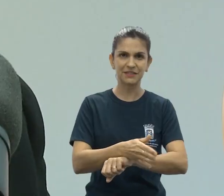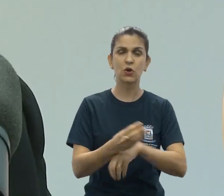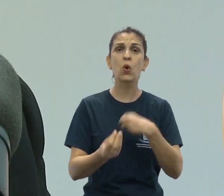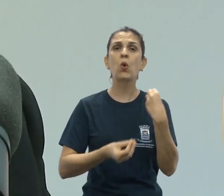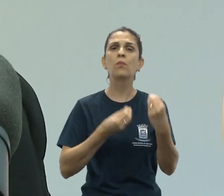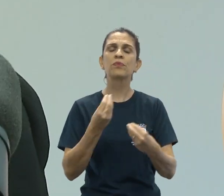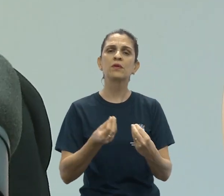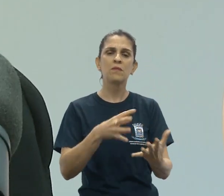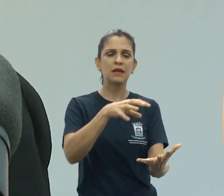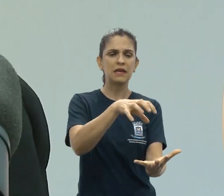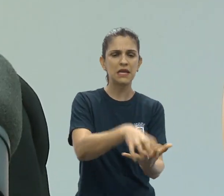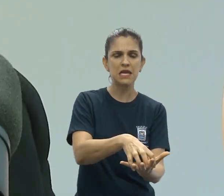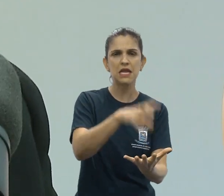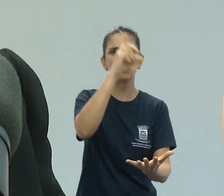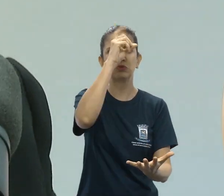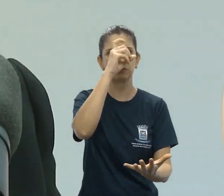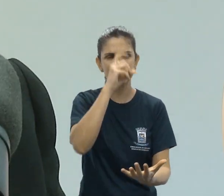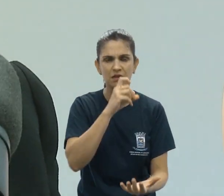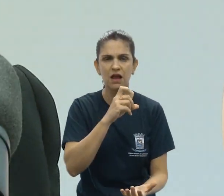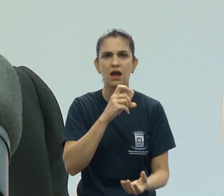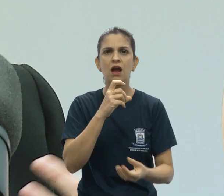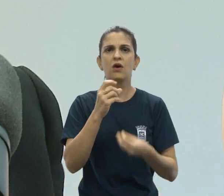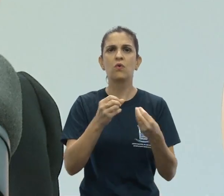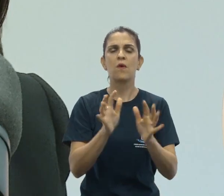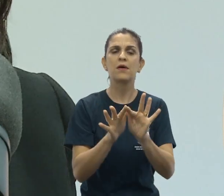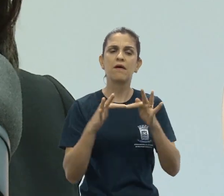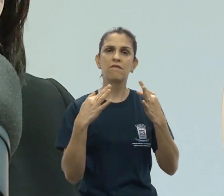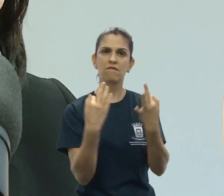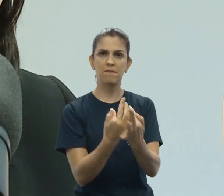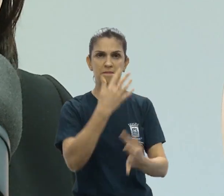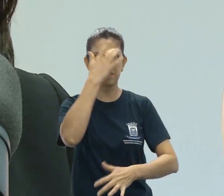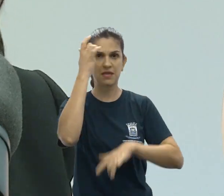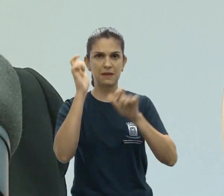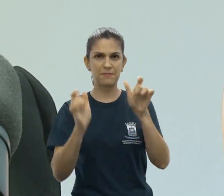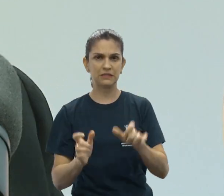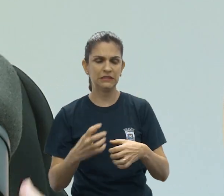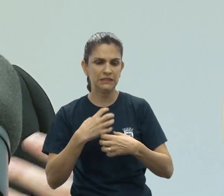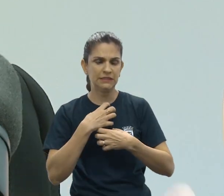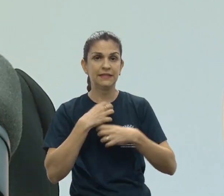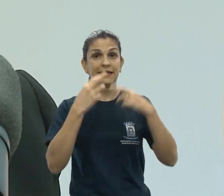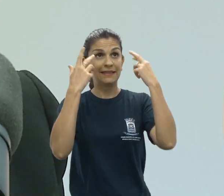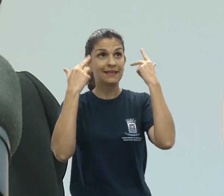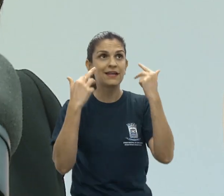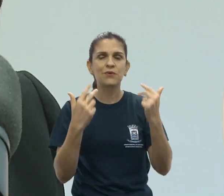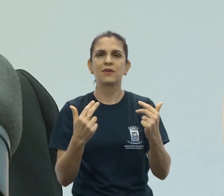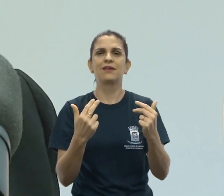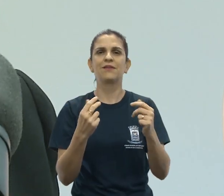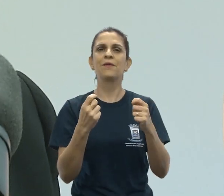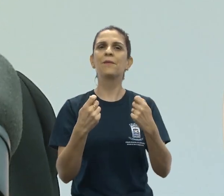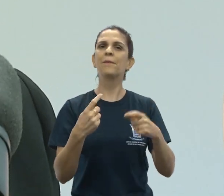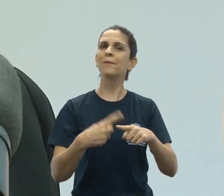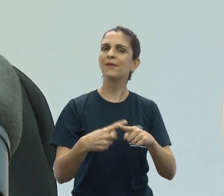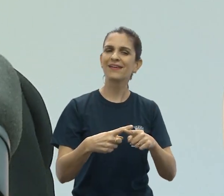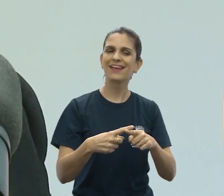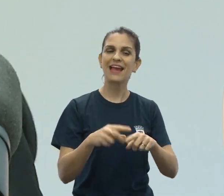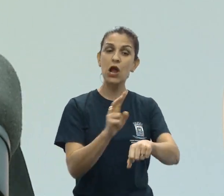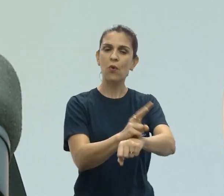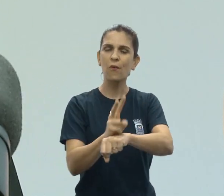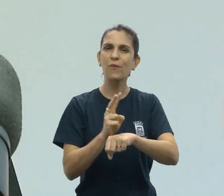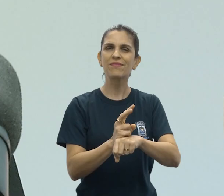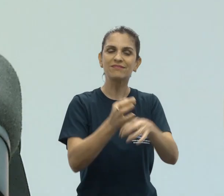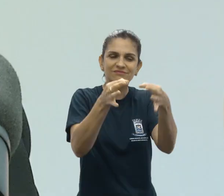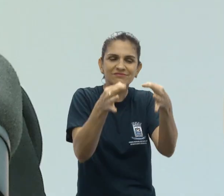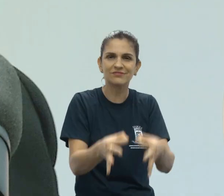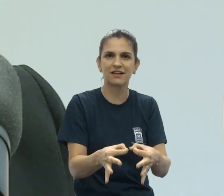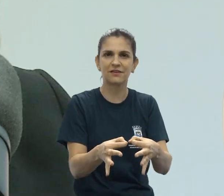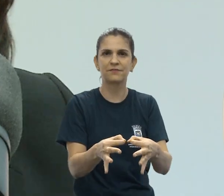unidade hospitalar específica, a família, a pessoa já fica com o coração mais tranquilo e já percebe os sinais de melhora. Então, o